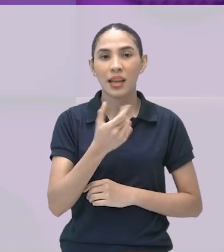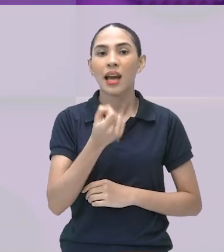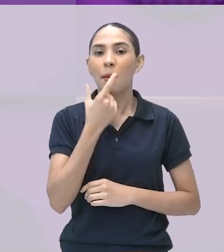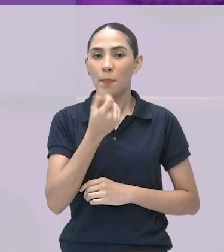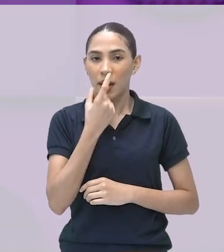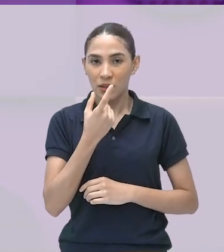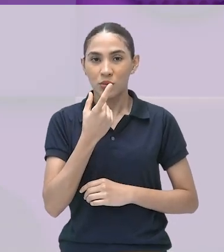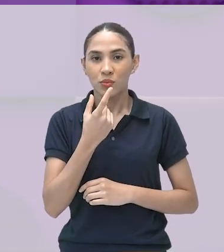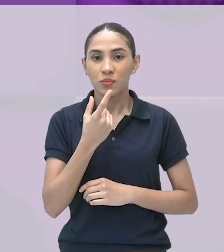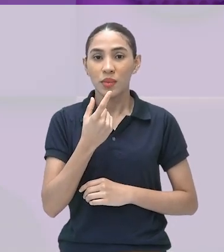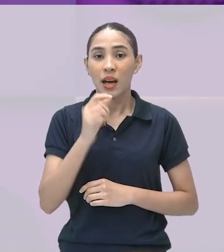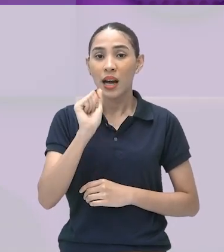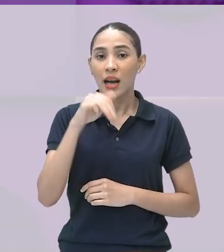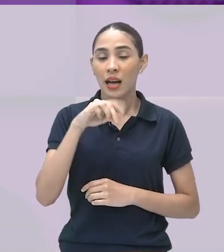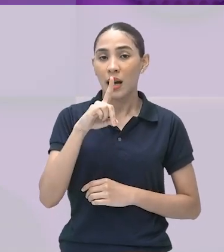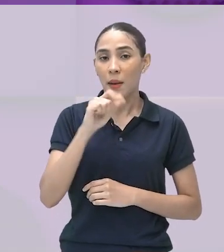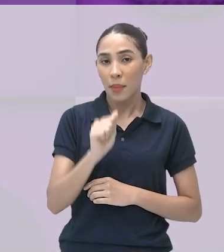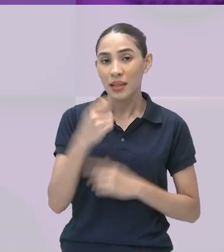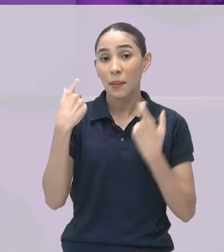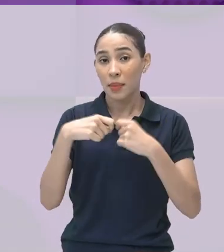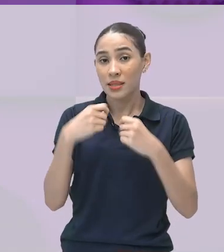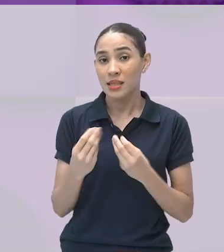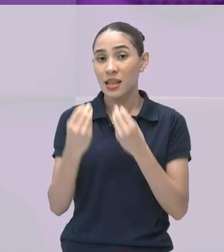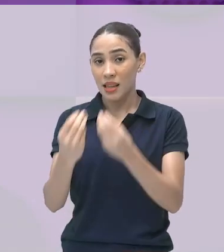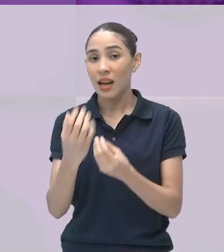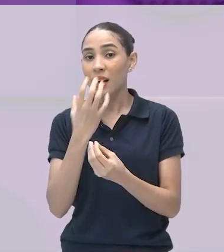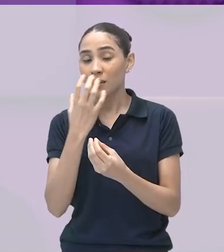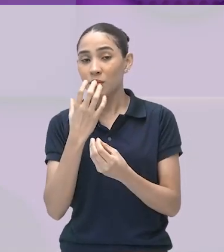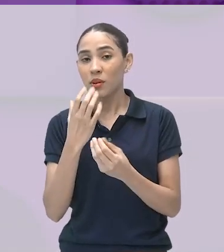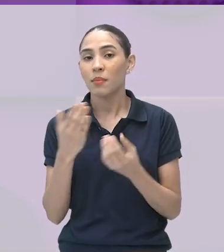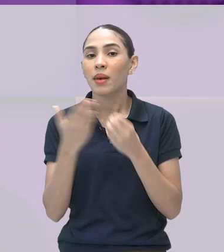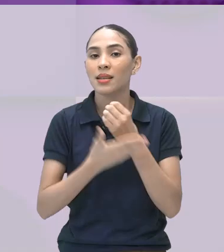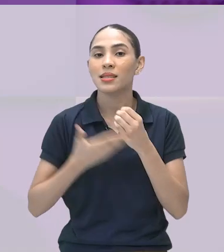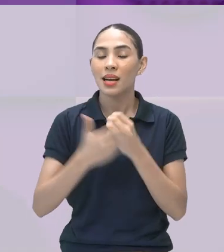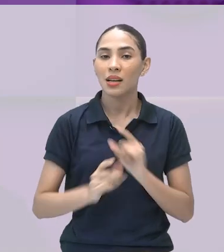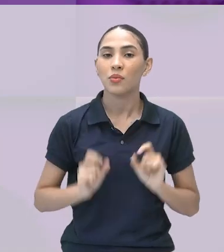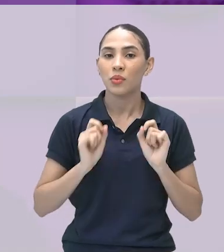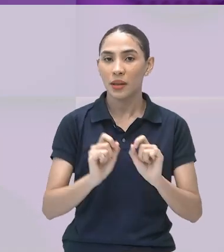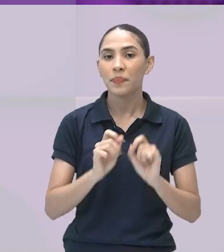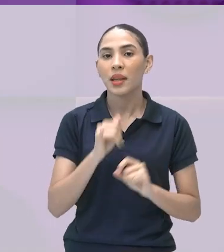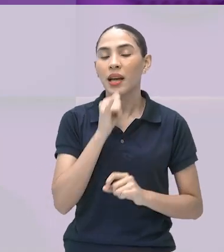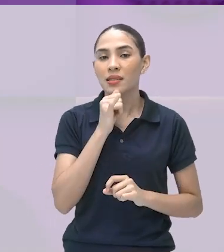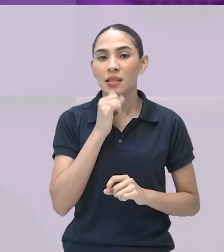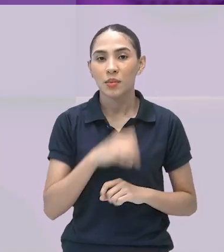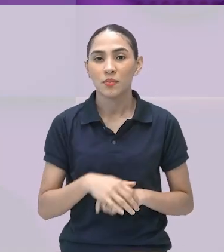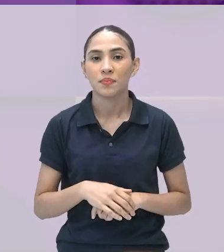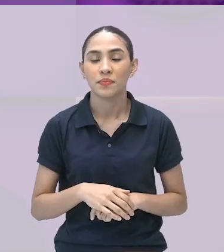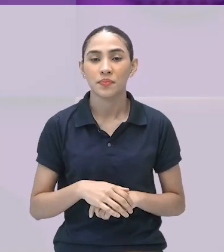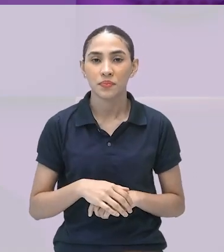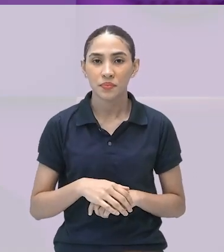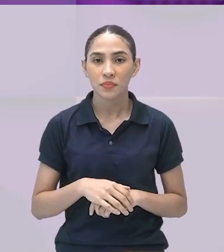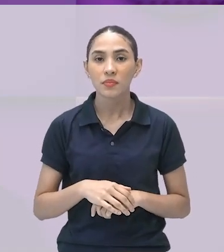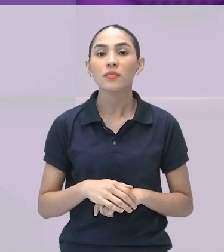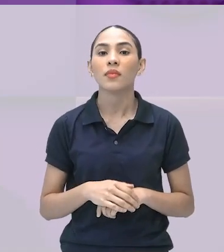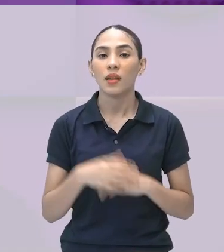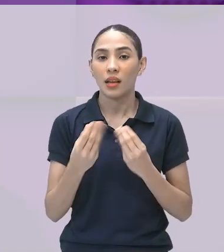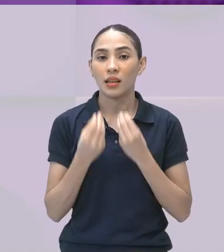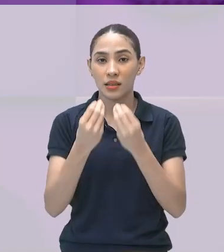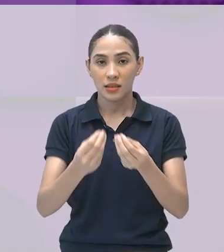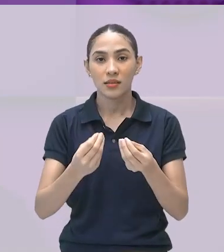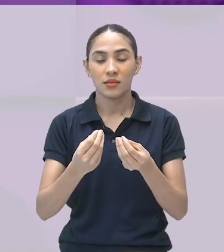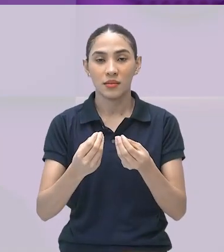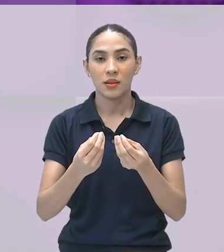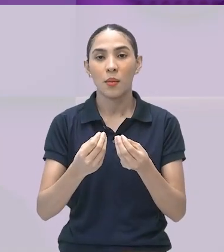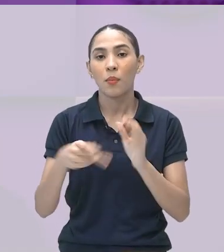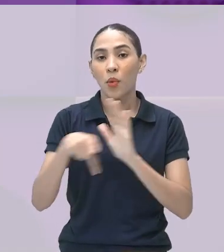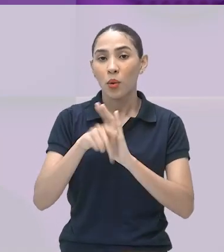antibiótico a Amanda precisa dar para o seu cachorrinho, baseado aí na receita, né, que foi passado aí